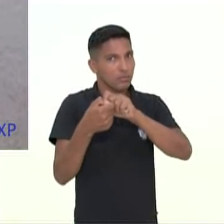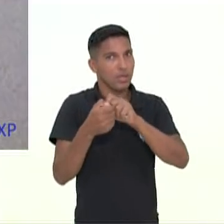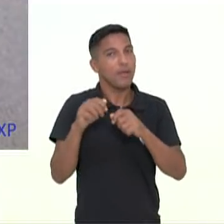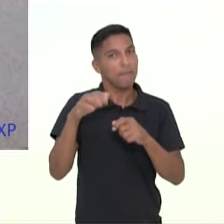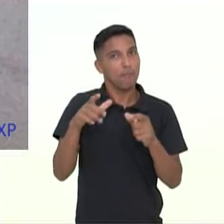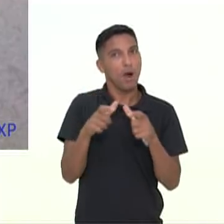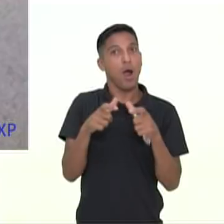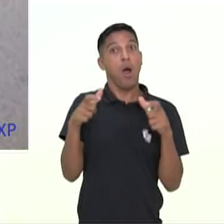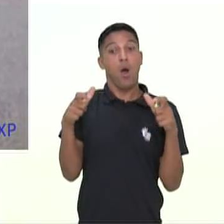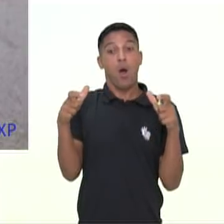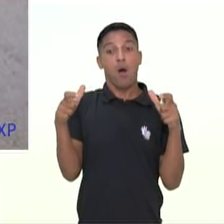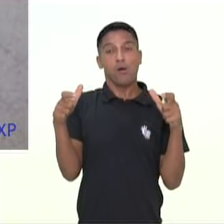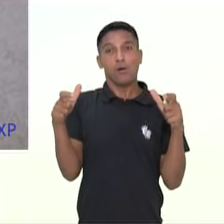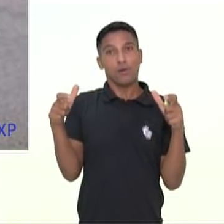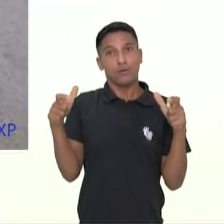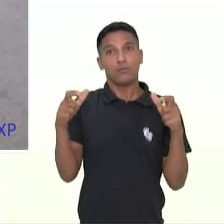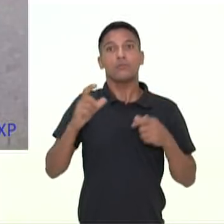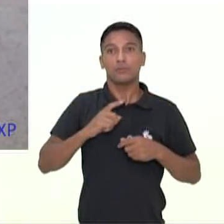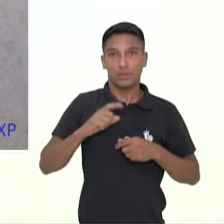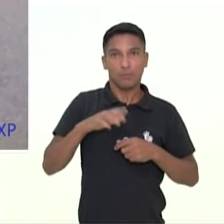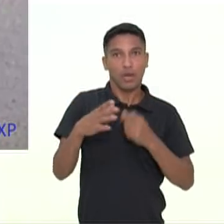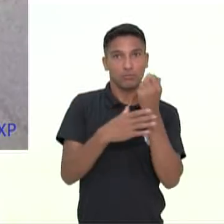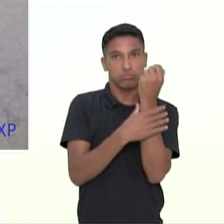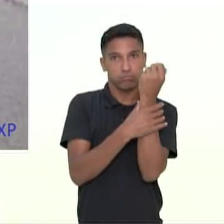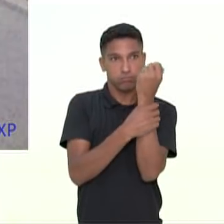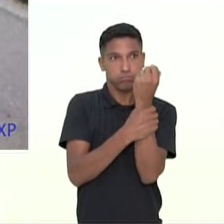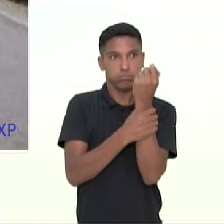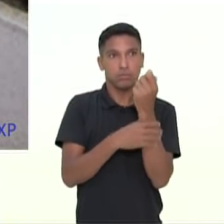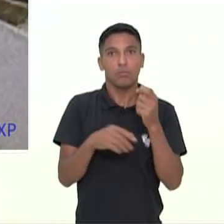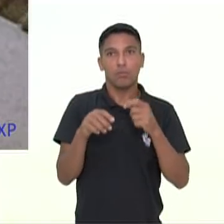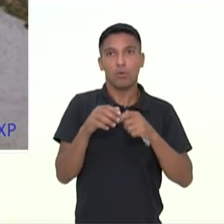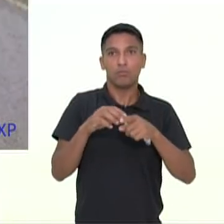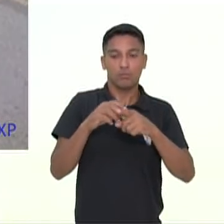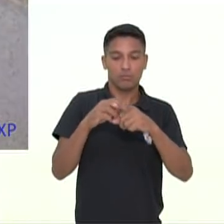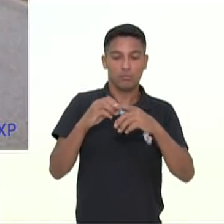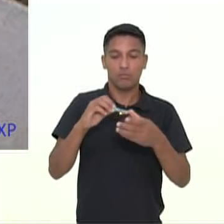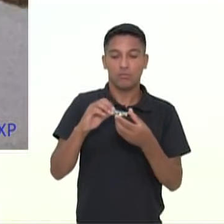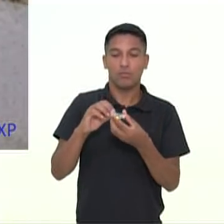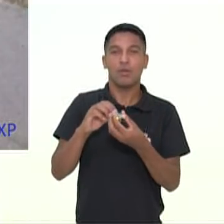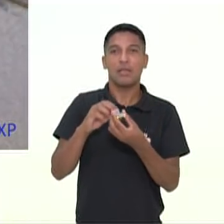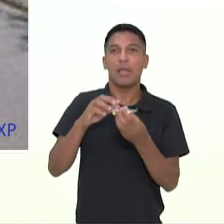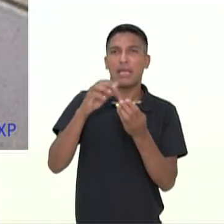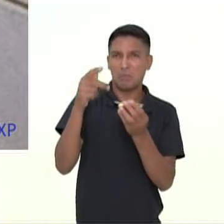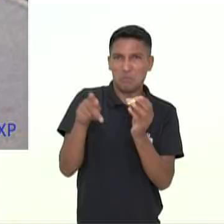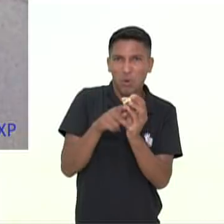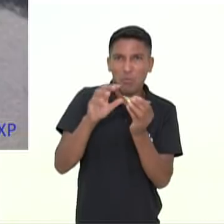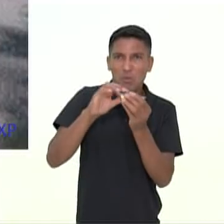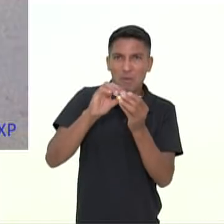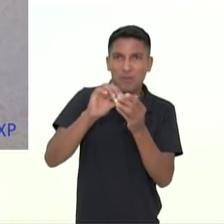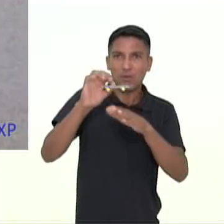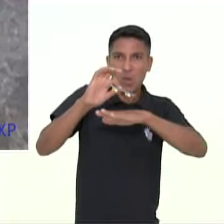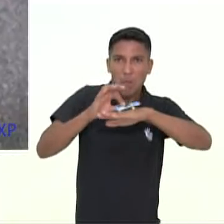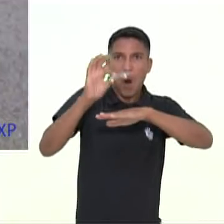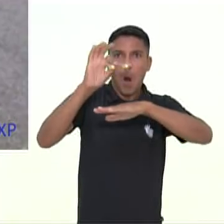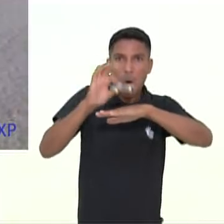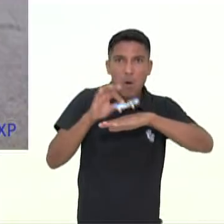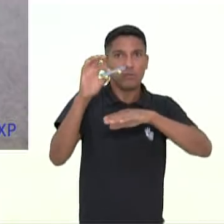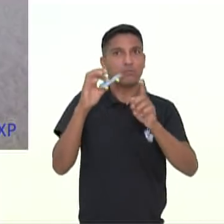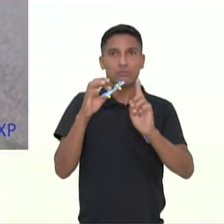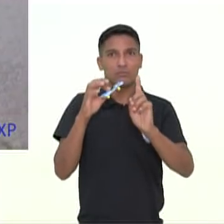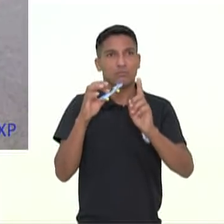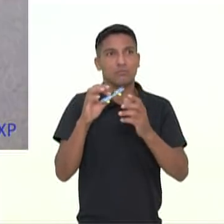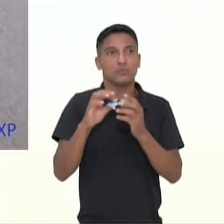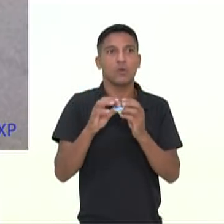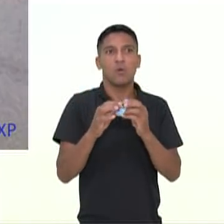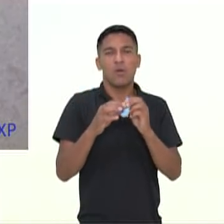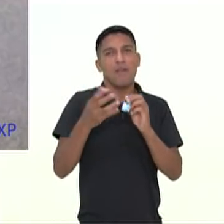que tem mais estabilidade para esse tipo de descida. Então não tem tantas manobras no downhill, né? O interessante é